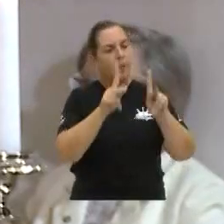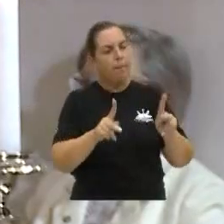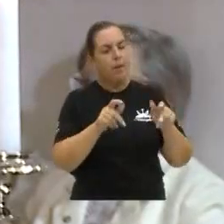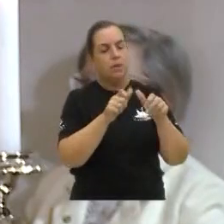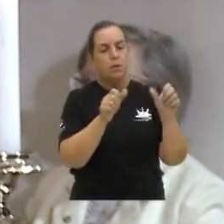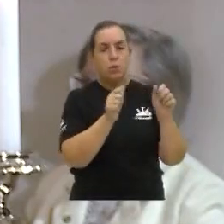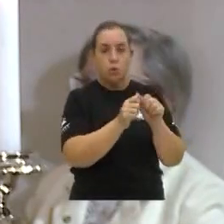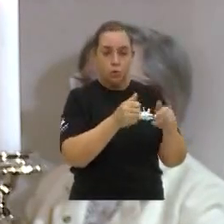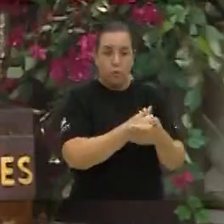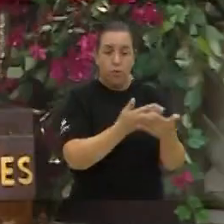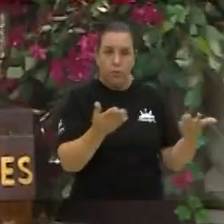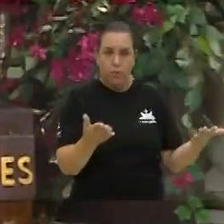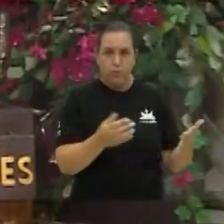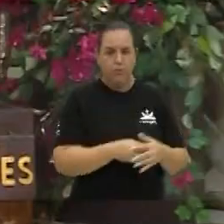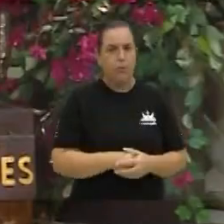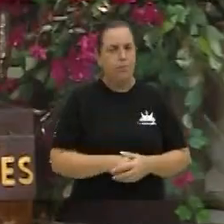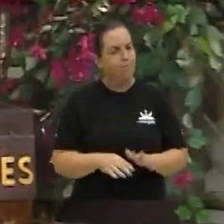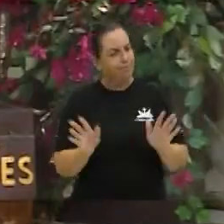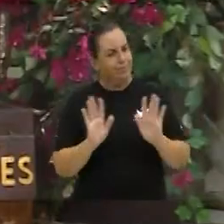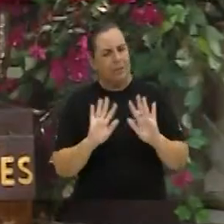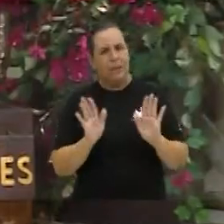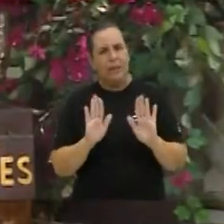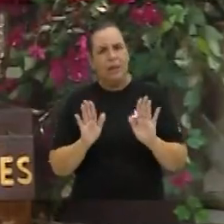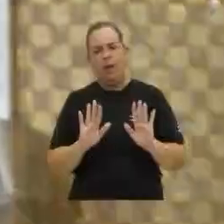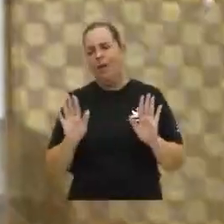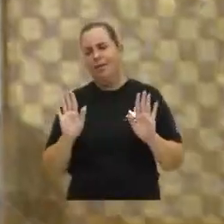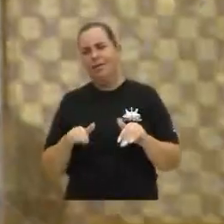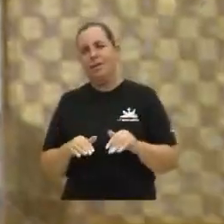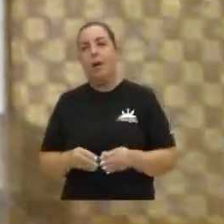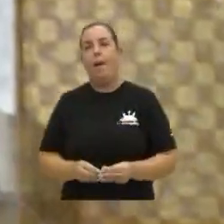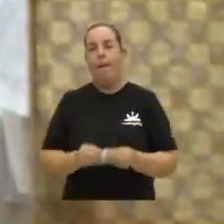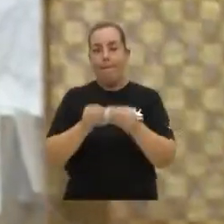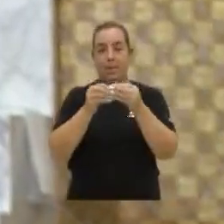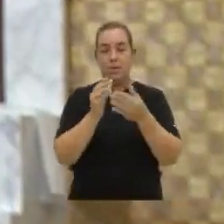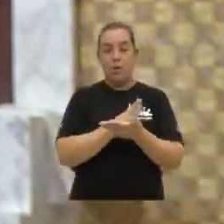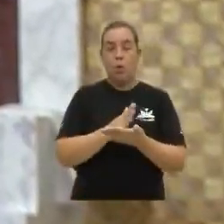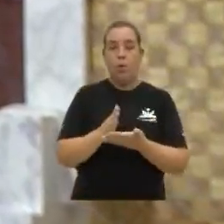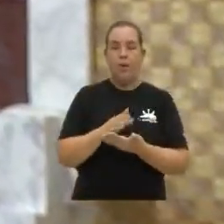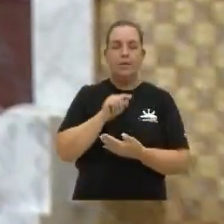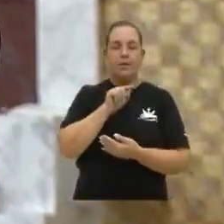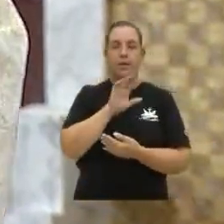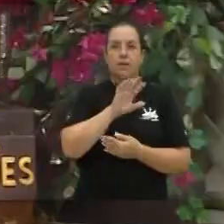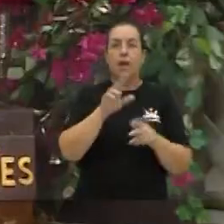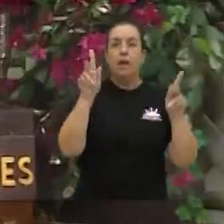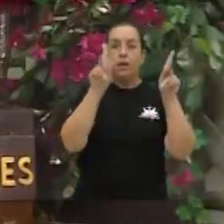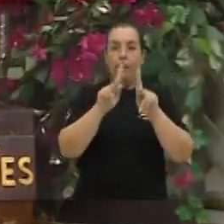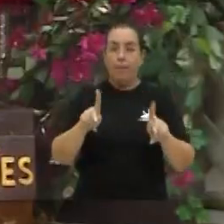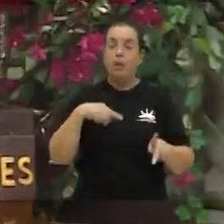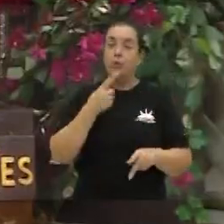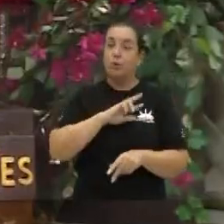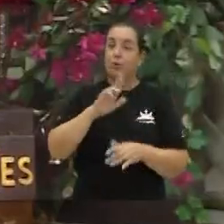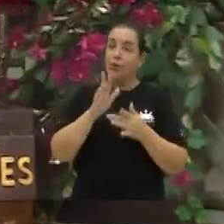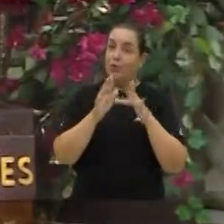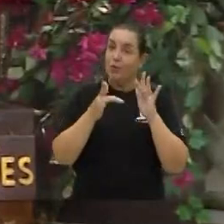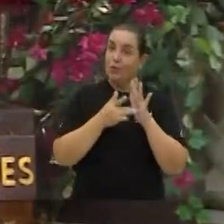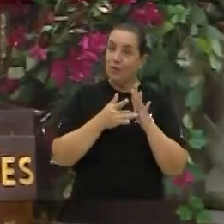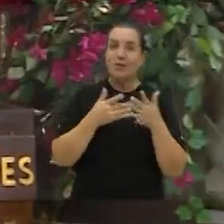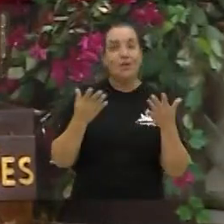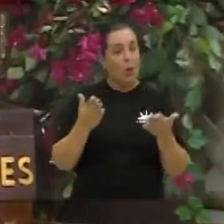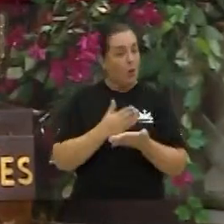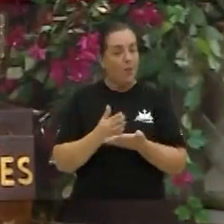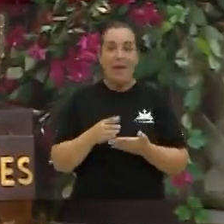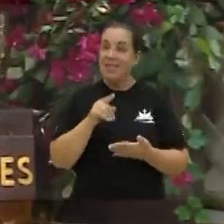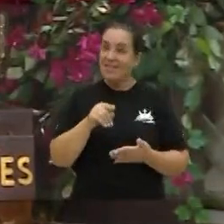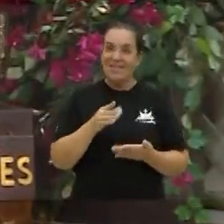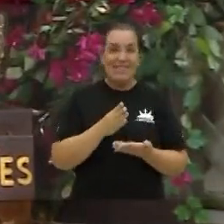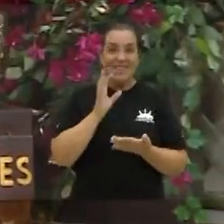convosco. Não é por acaso que a missa começa assim, que a paz de nosso Senhor Jesus Cristo, eu começo a missa